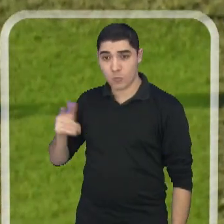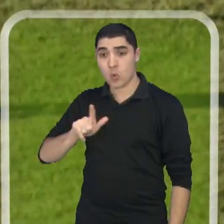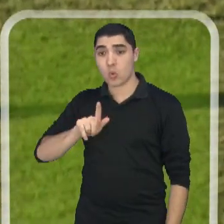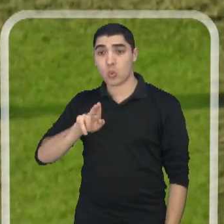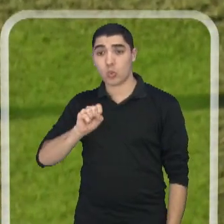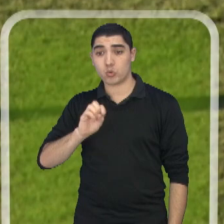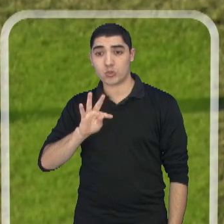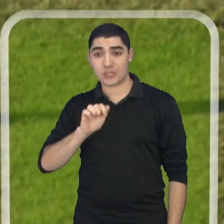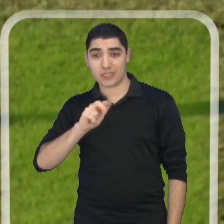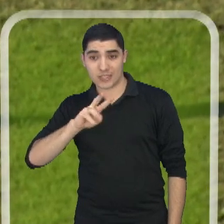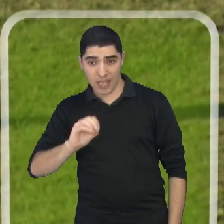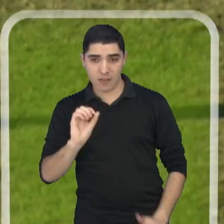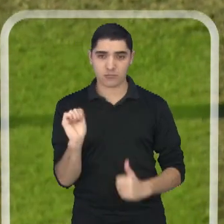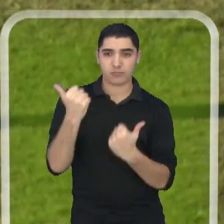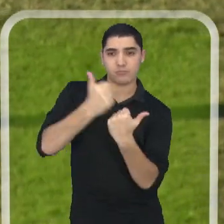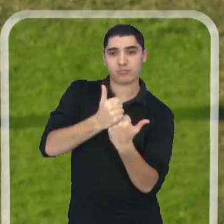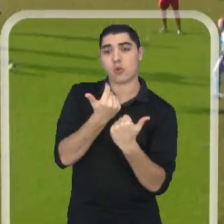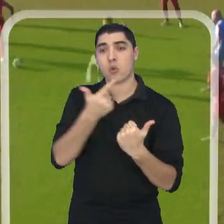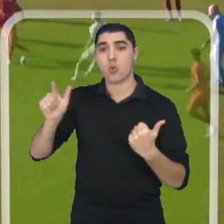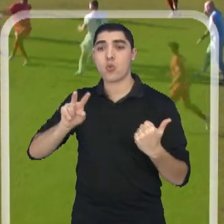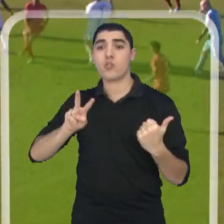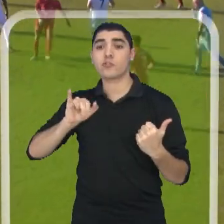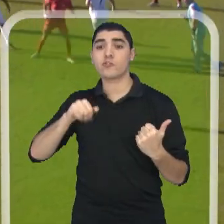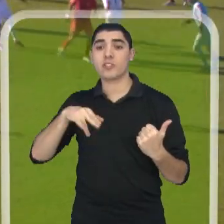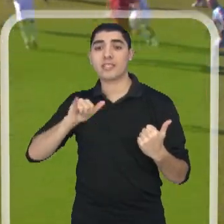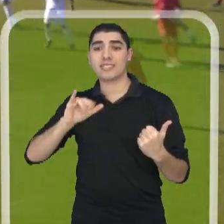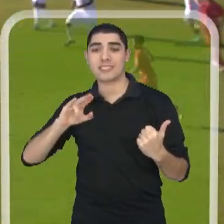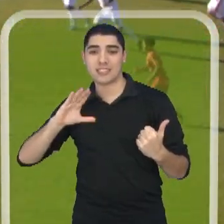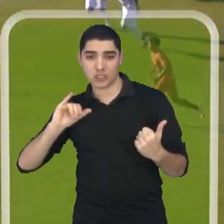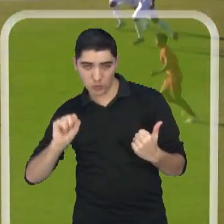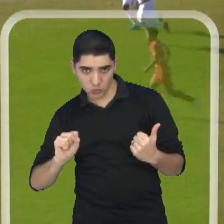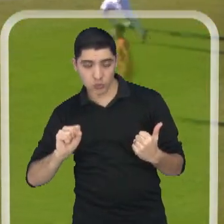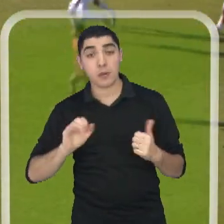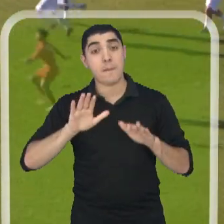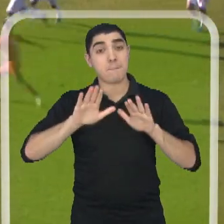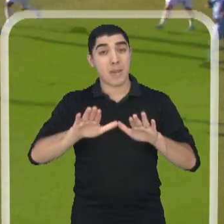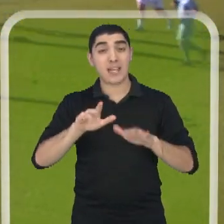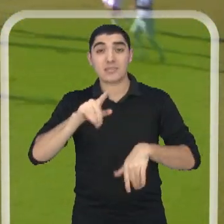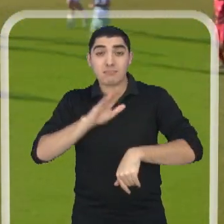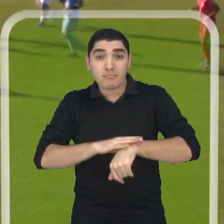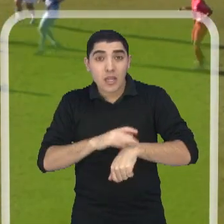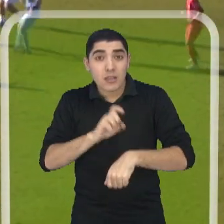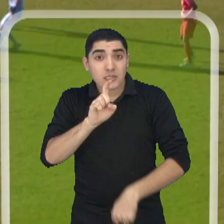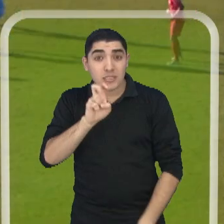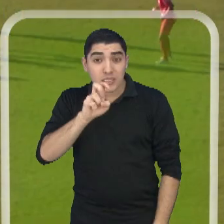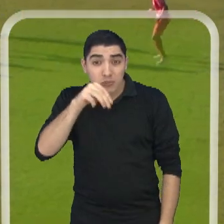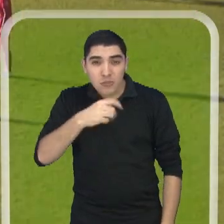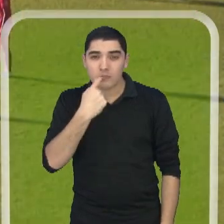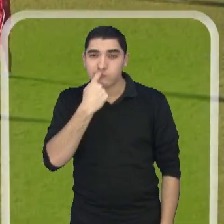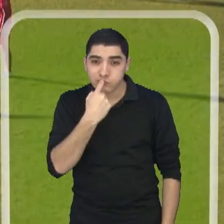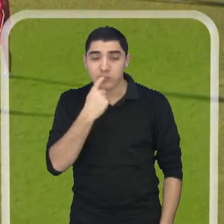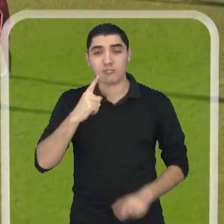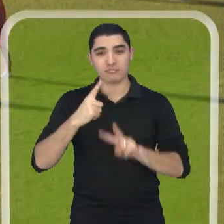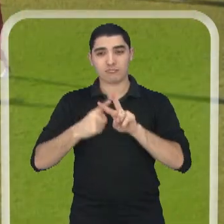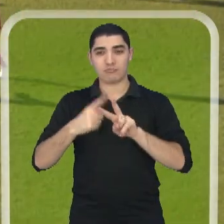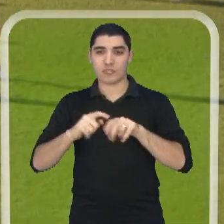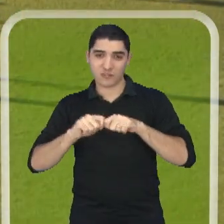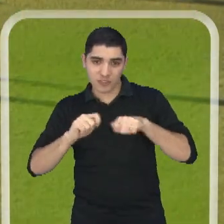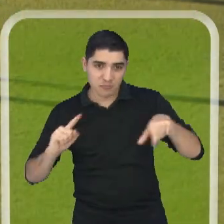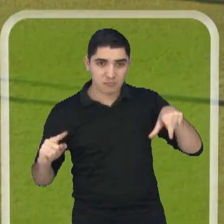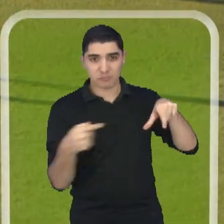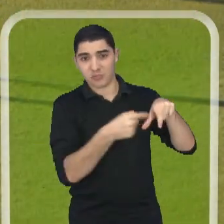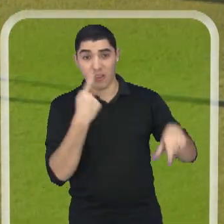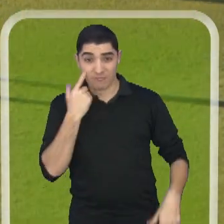Henrique no lugar do volante Vinícius Barba. Mas logo aos 5 minutos, o Capivariano ampliou o placar. Em uma cobrança de